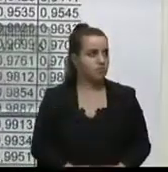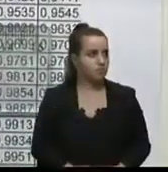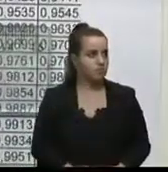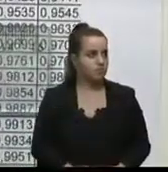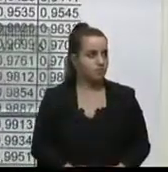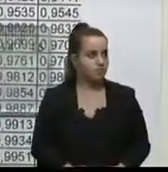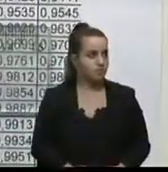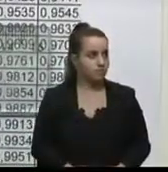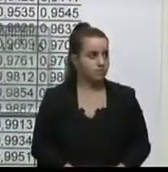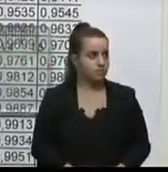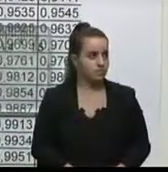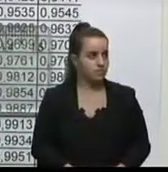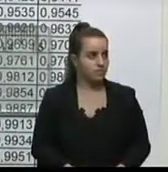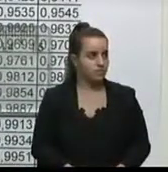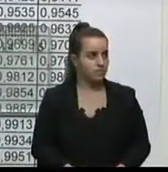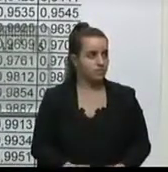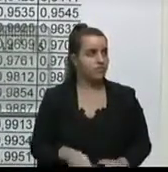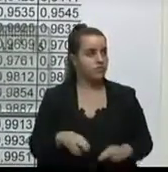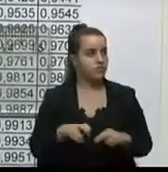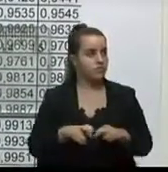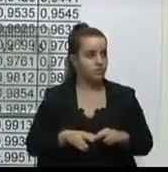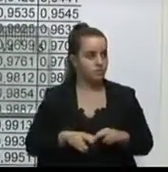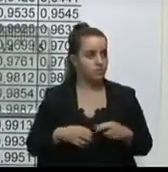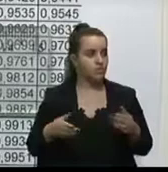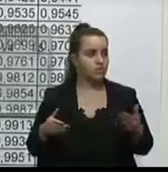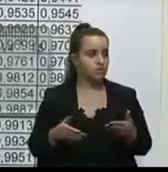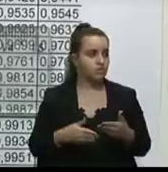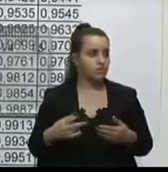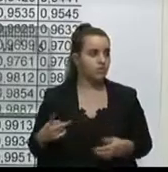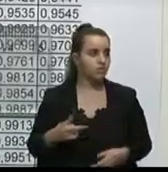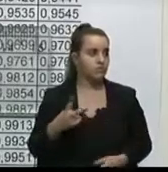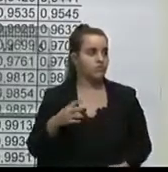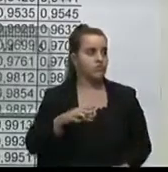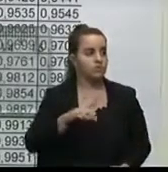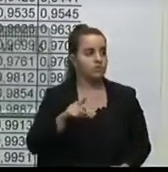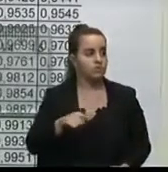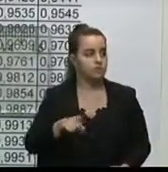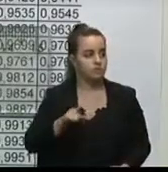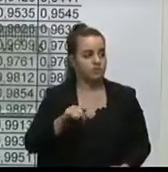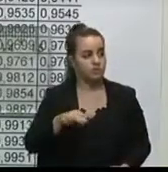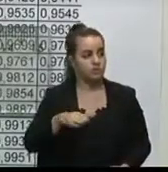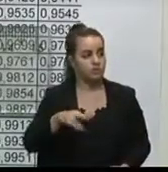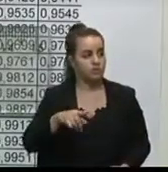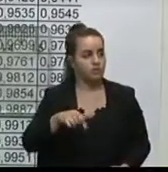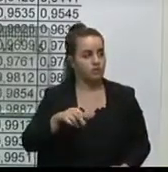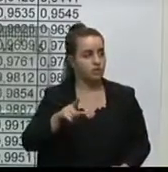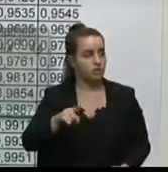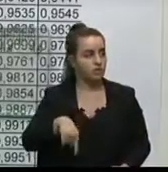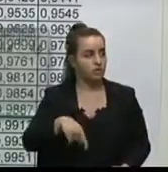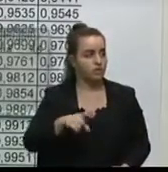0,05. Por isso, o valor de Z lambda será